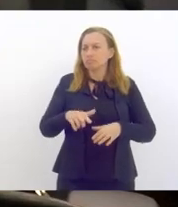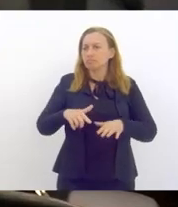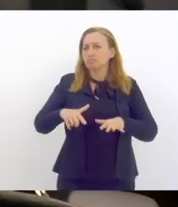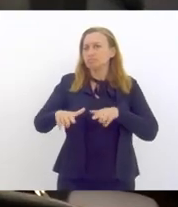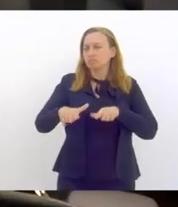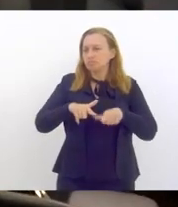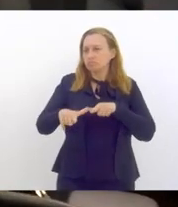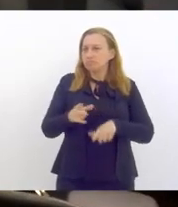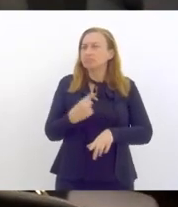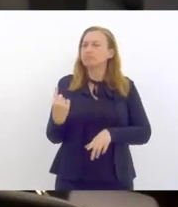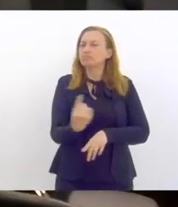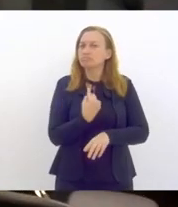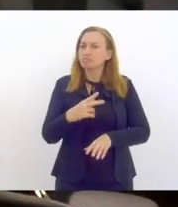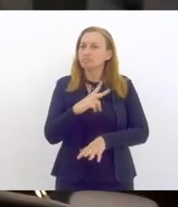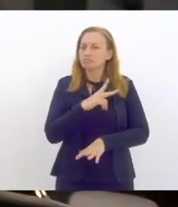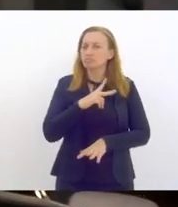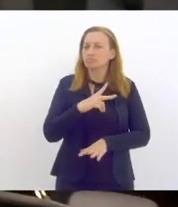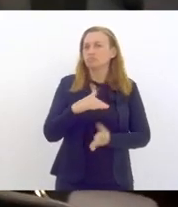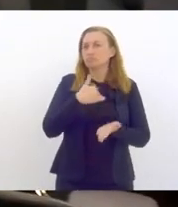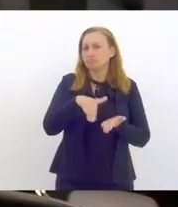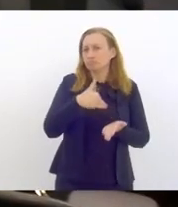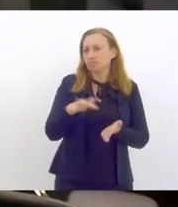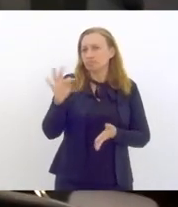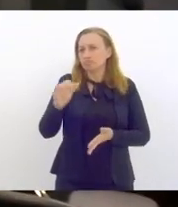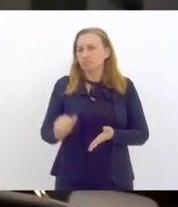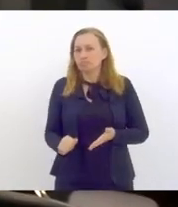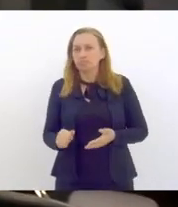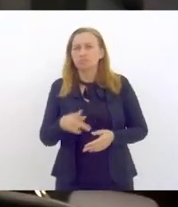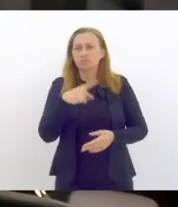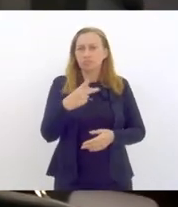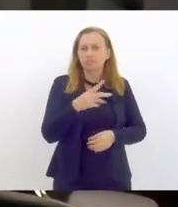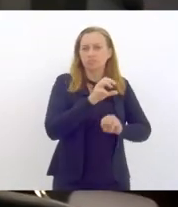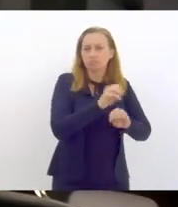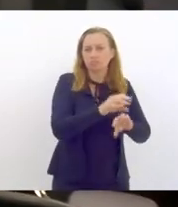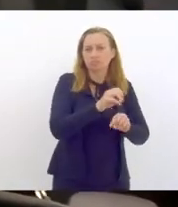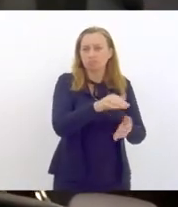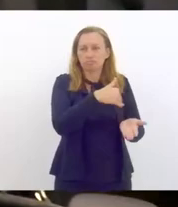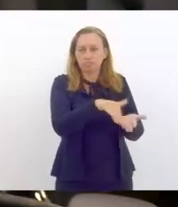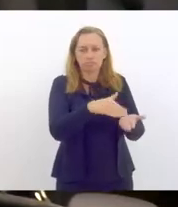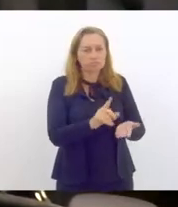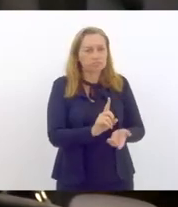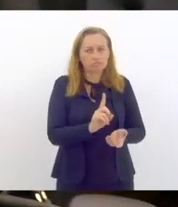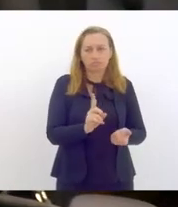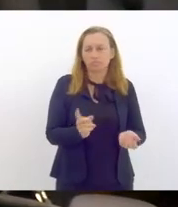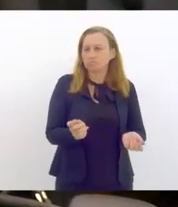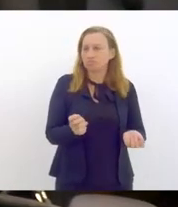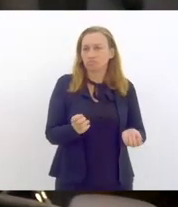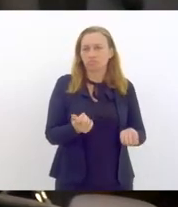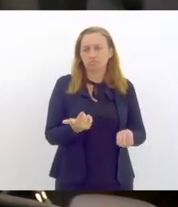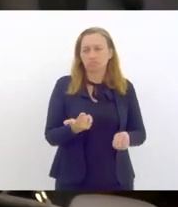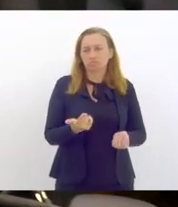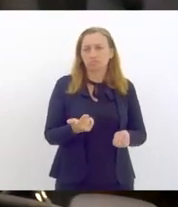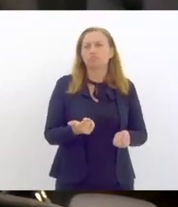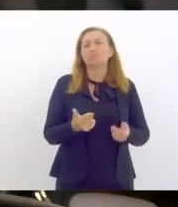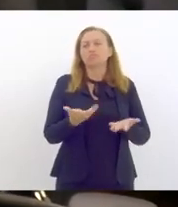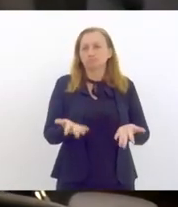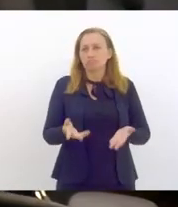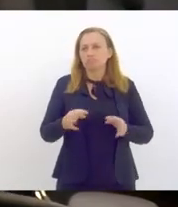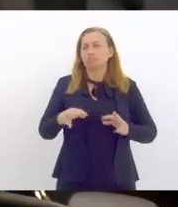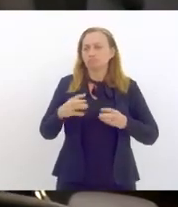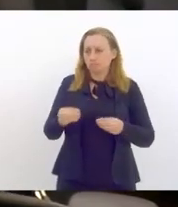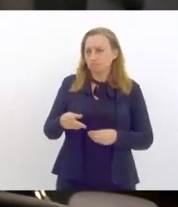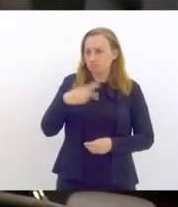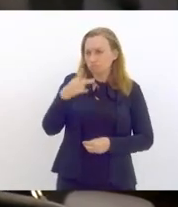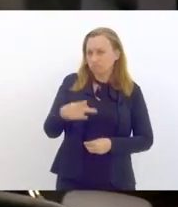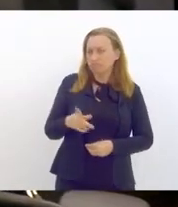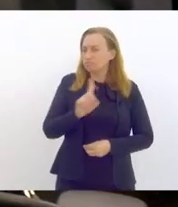porque a própria Secretaria de Fazenda disse que a secretaria de educação não estaria bom então feitas essas considerações é só